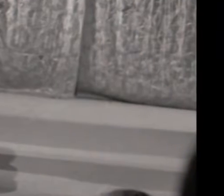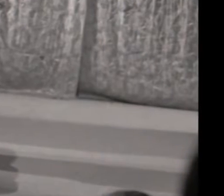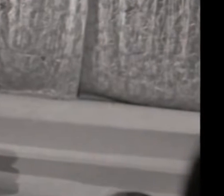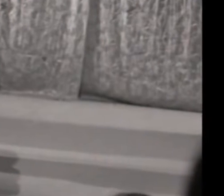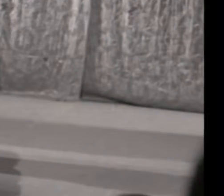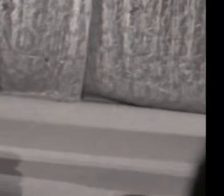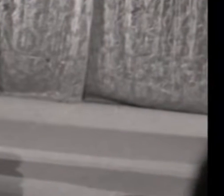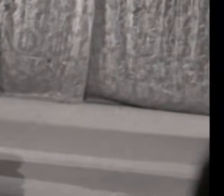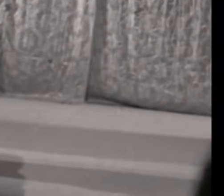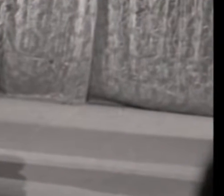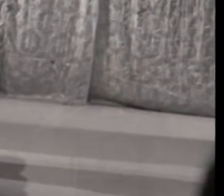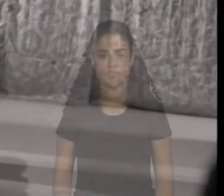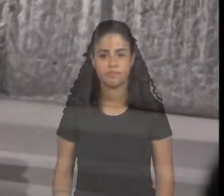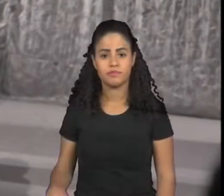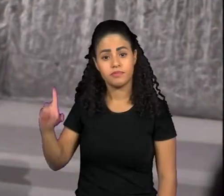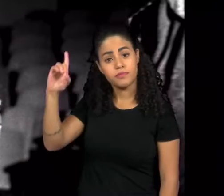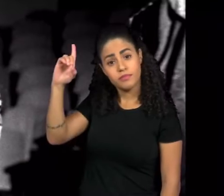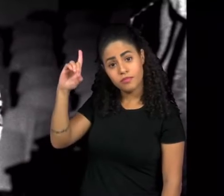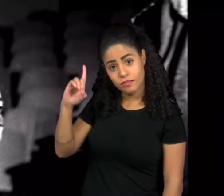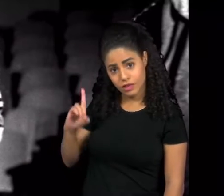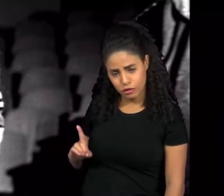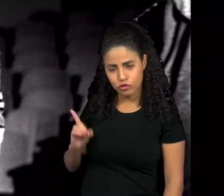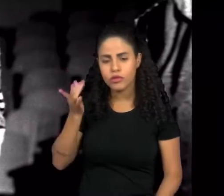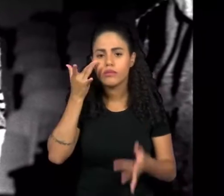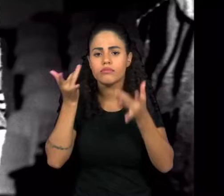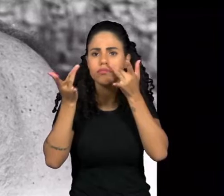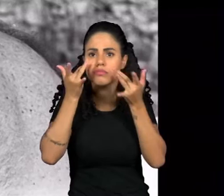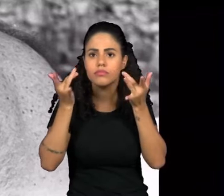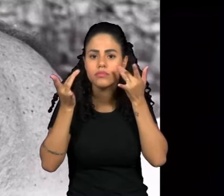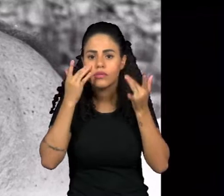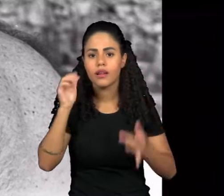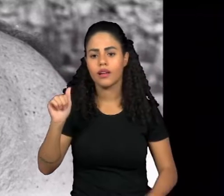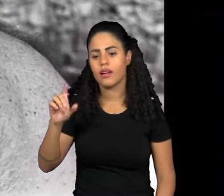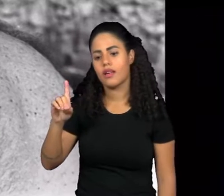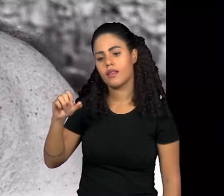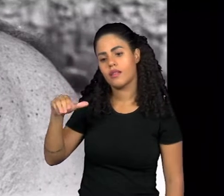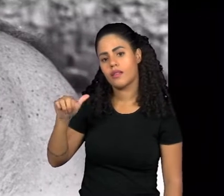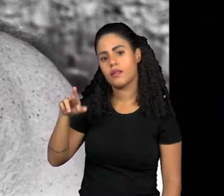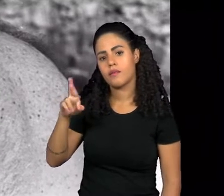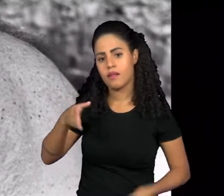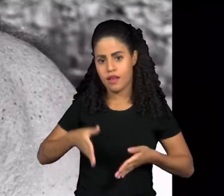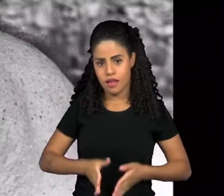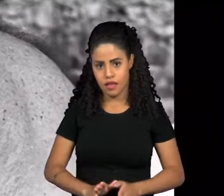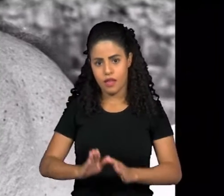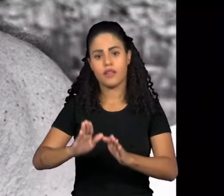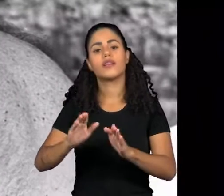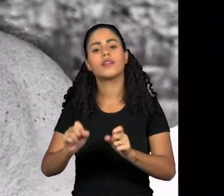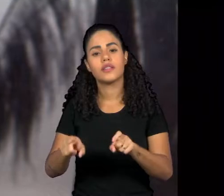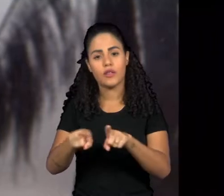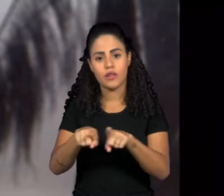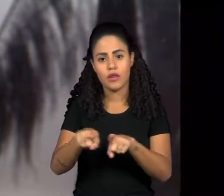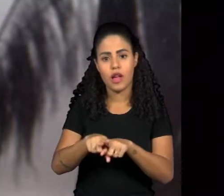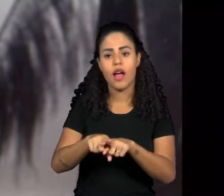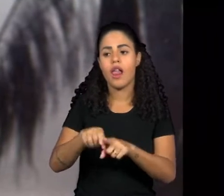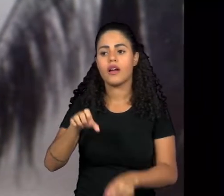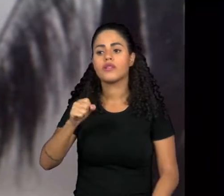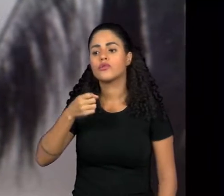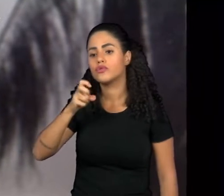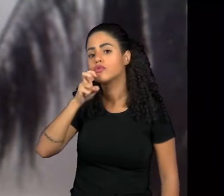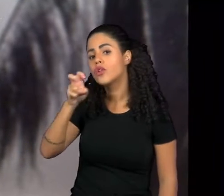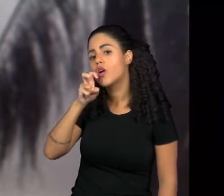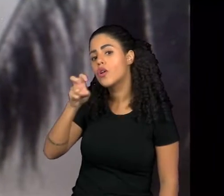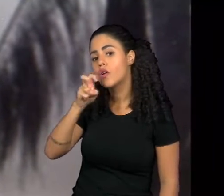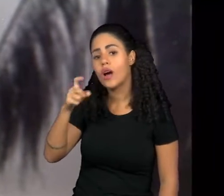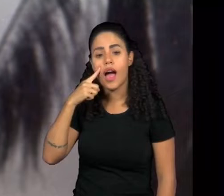O diretor, dramaturgo e produtor teatral Adhemar Guerra nasceu em Sorocaba em 1933